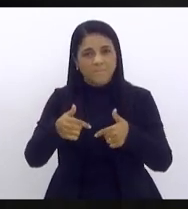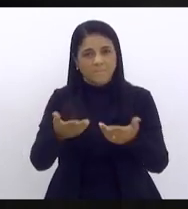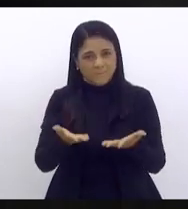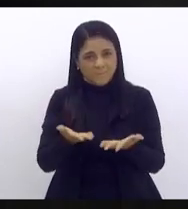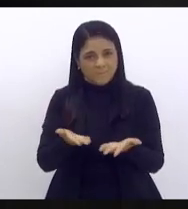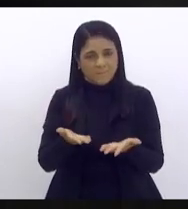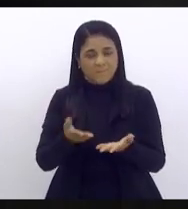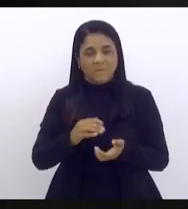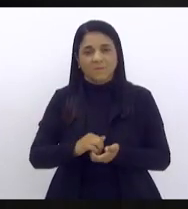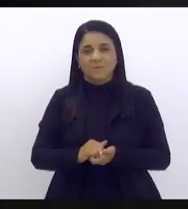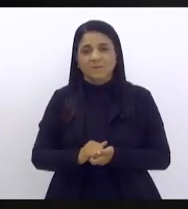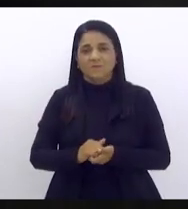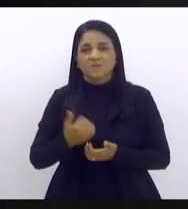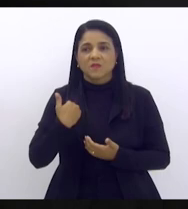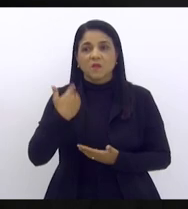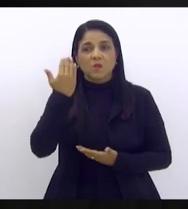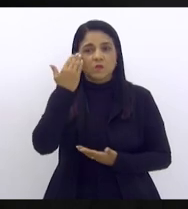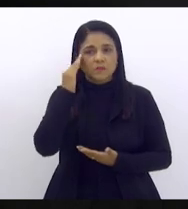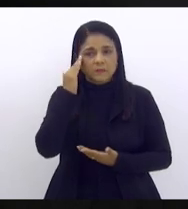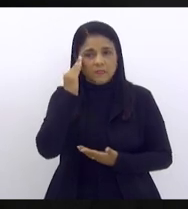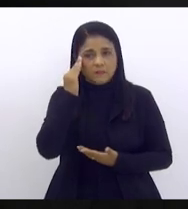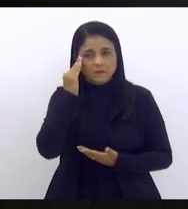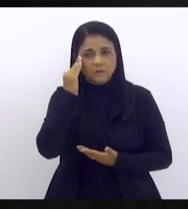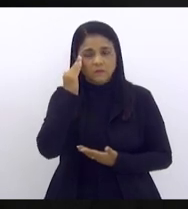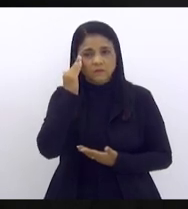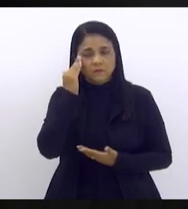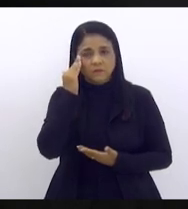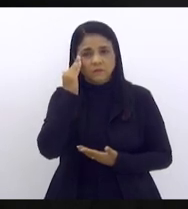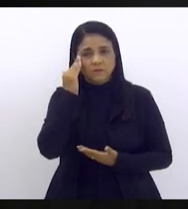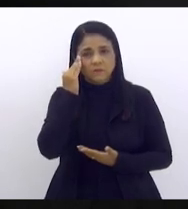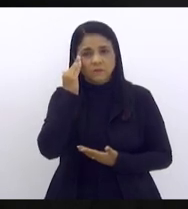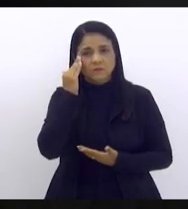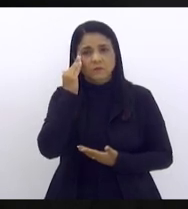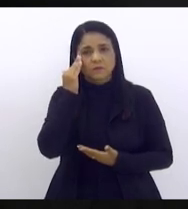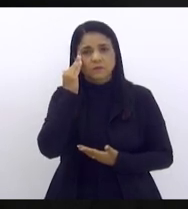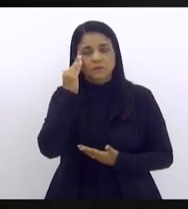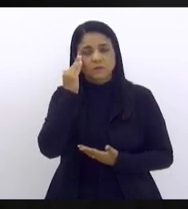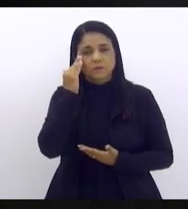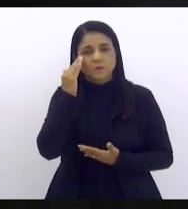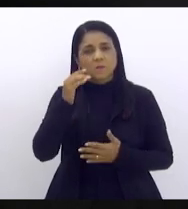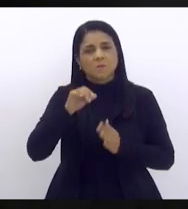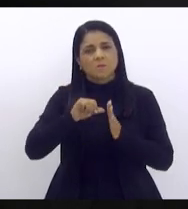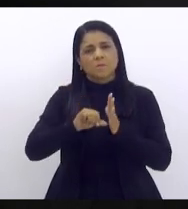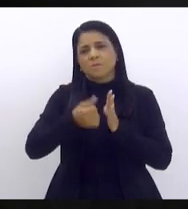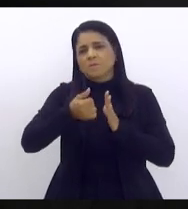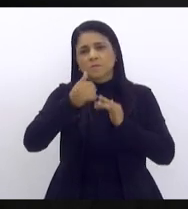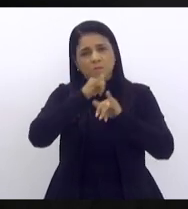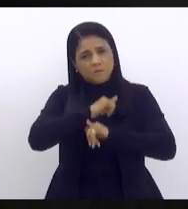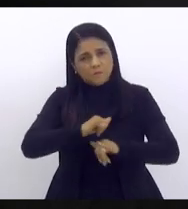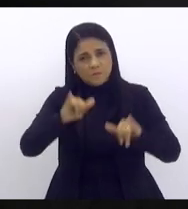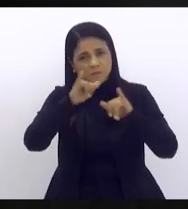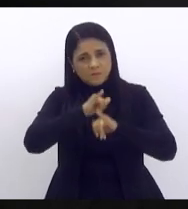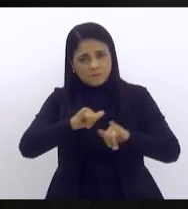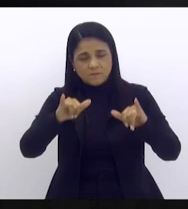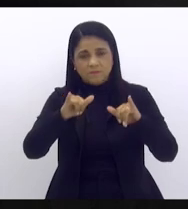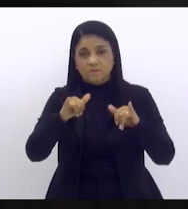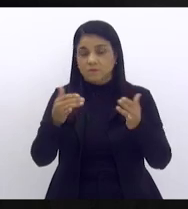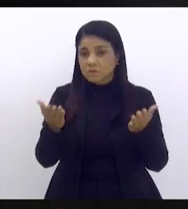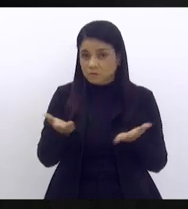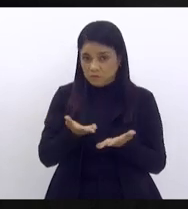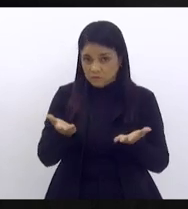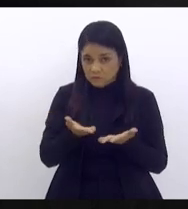Eu entendo, e a primeira mensagem que eu queria deixar para todos vocês